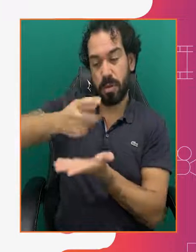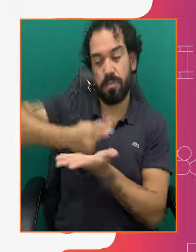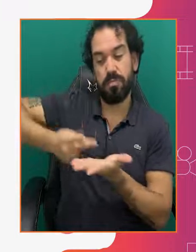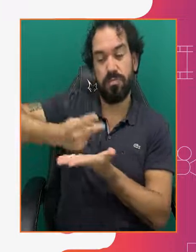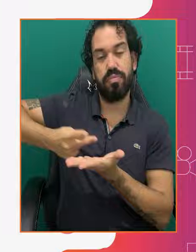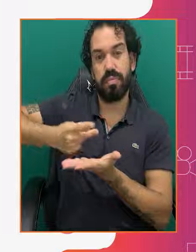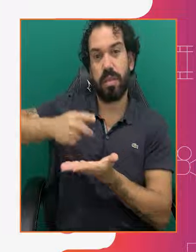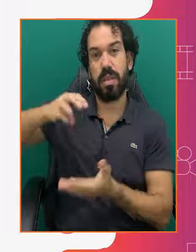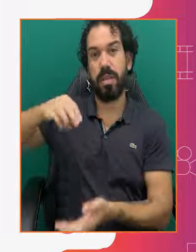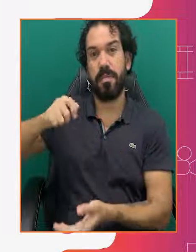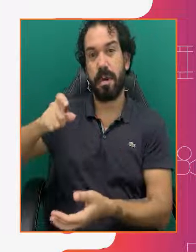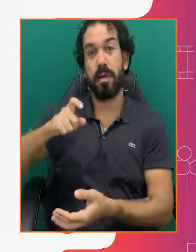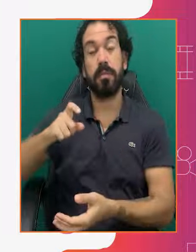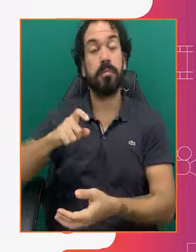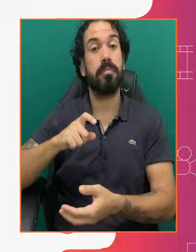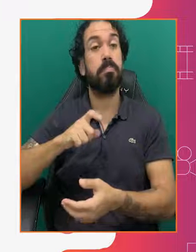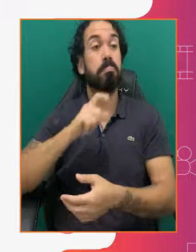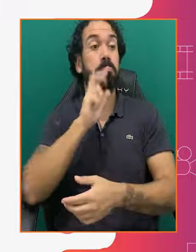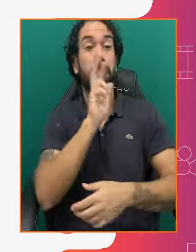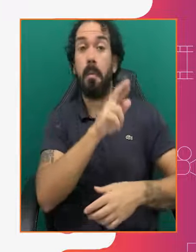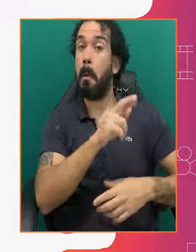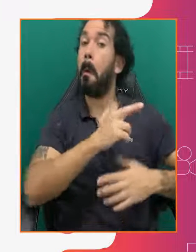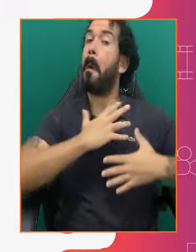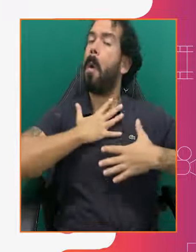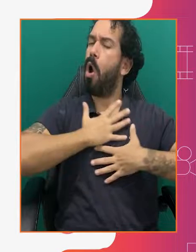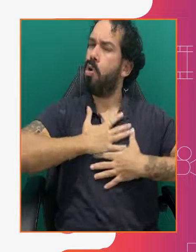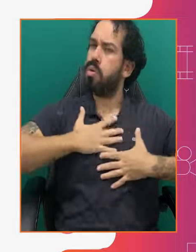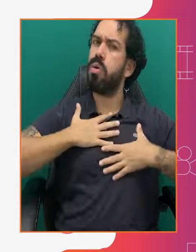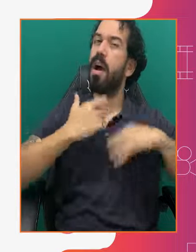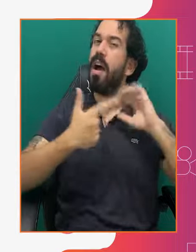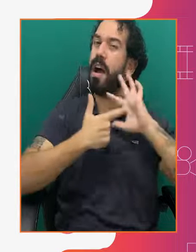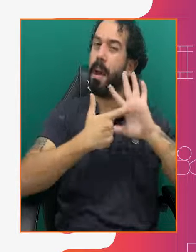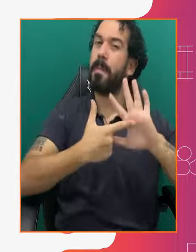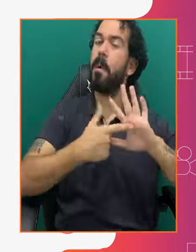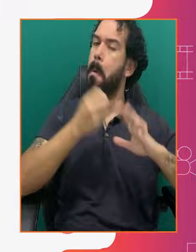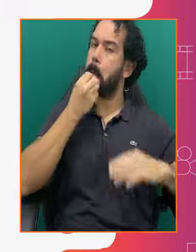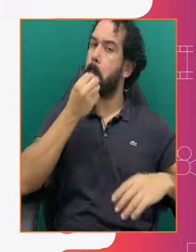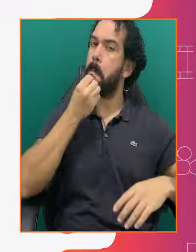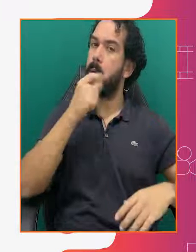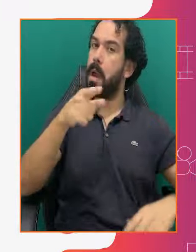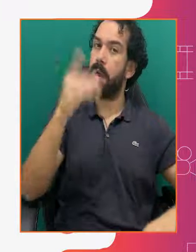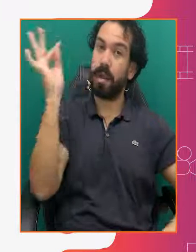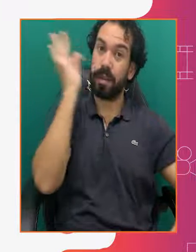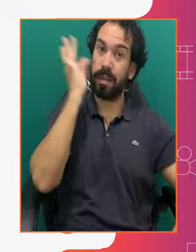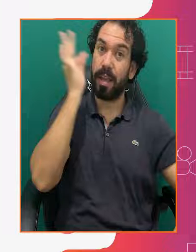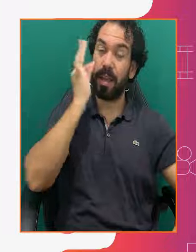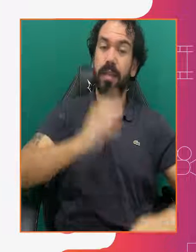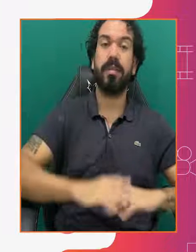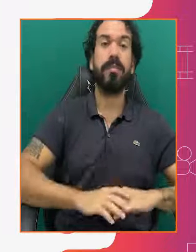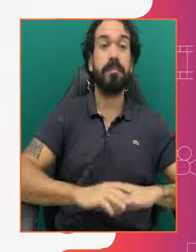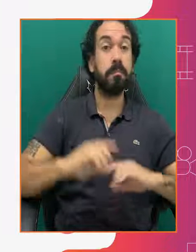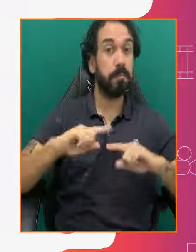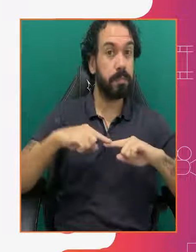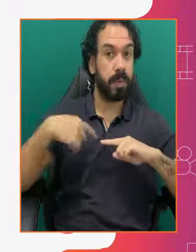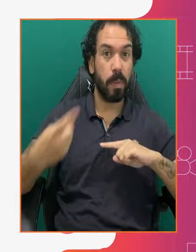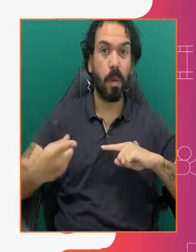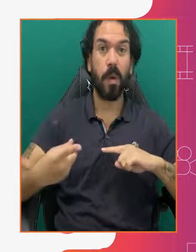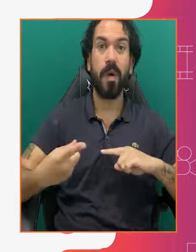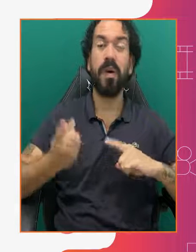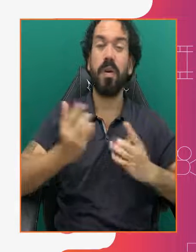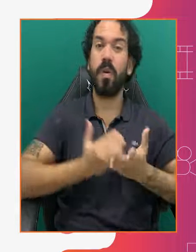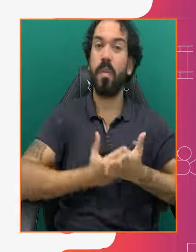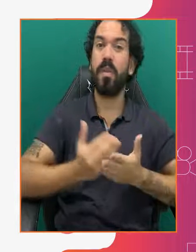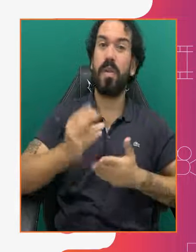faria. O resultado foi mais do que satisfatório e mostrava muito o potencial da técnica. E a partir